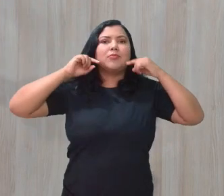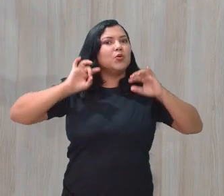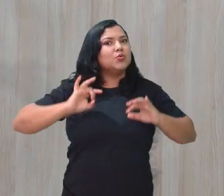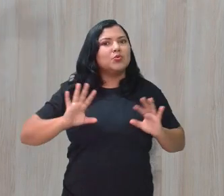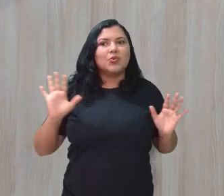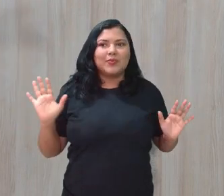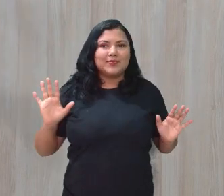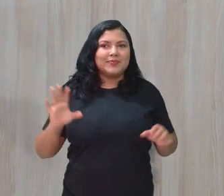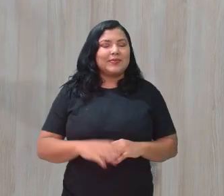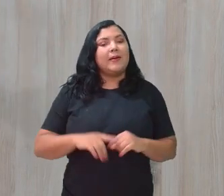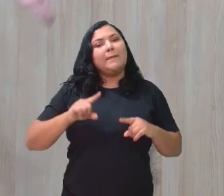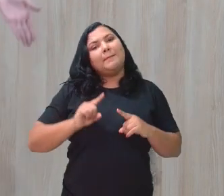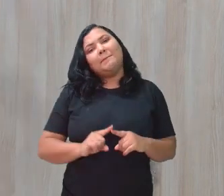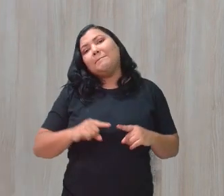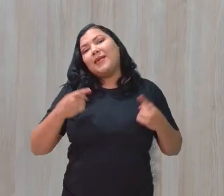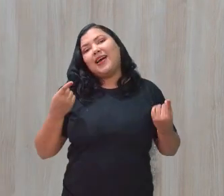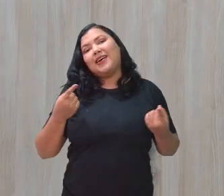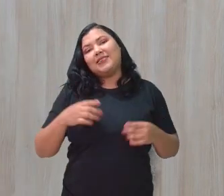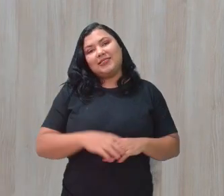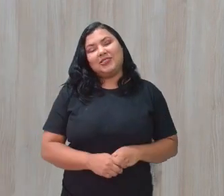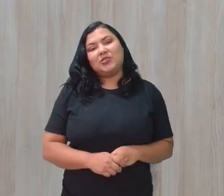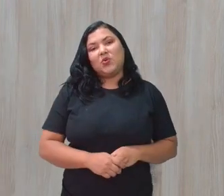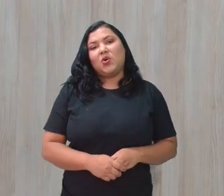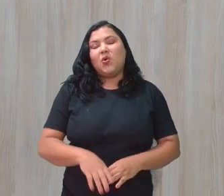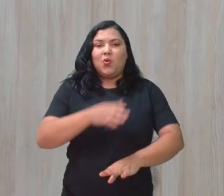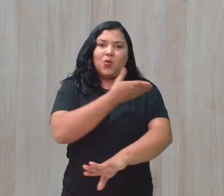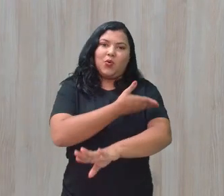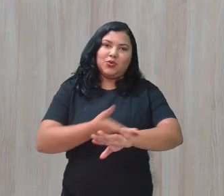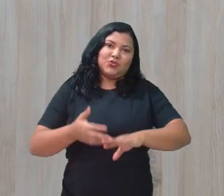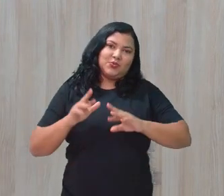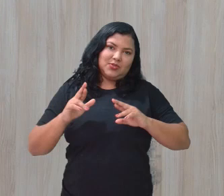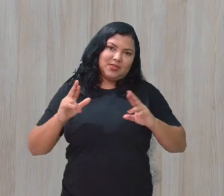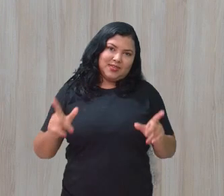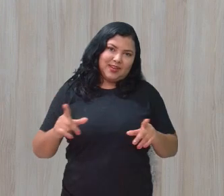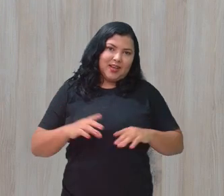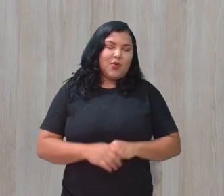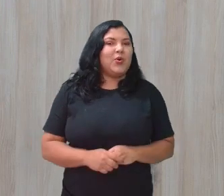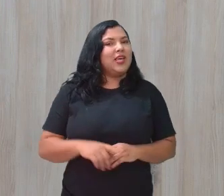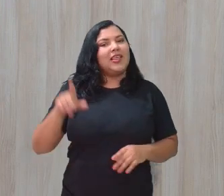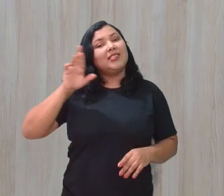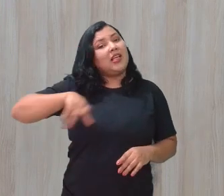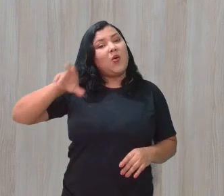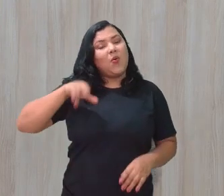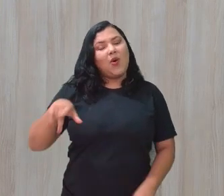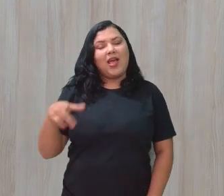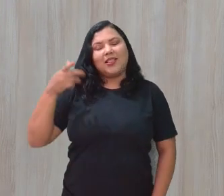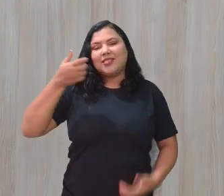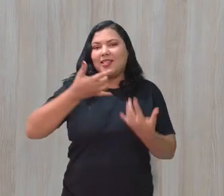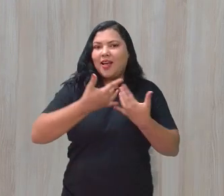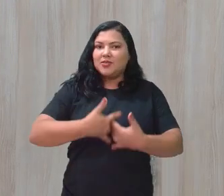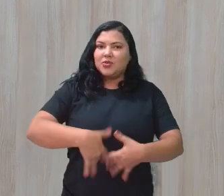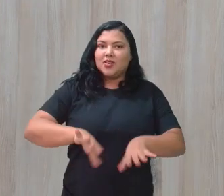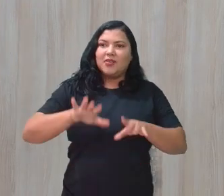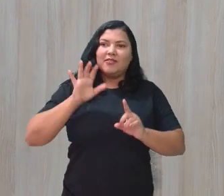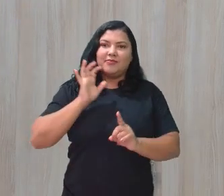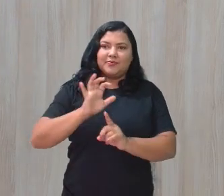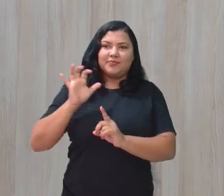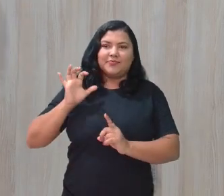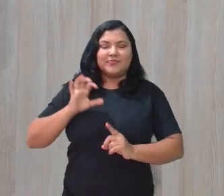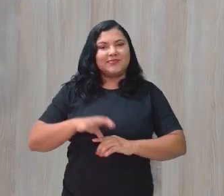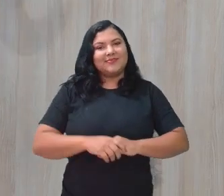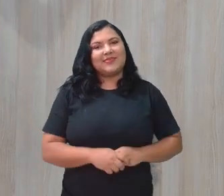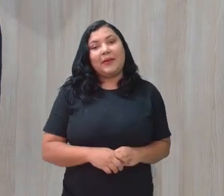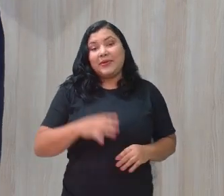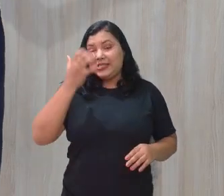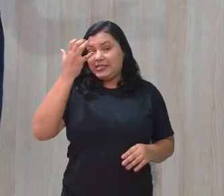funções. Isso. Mas o hábito estranho, o que sai do normal, parece que choca tanto, E por ele ser